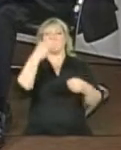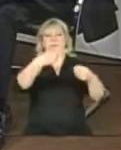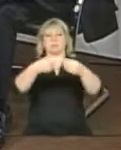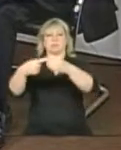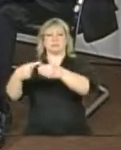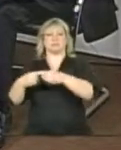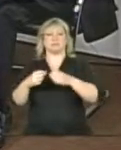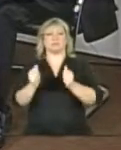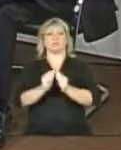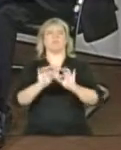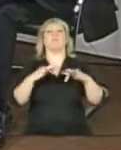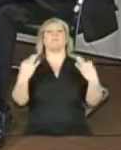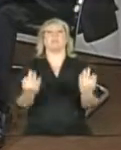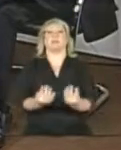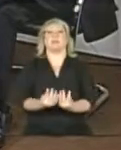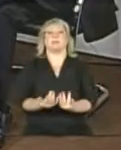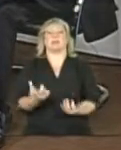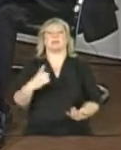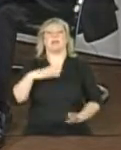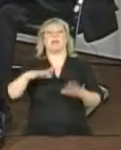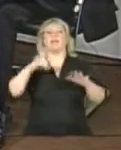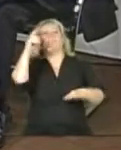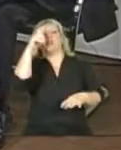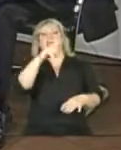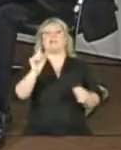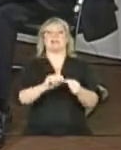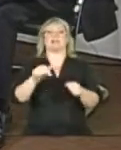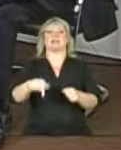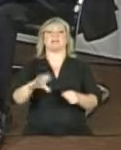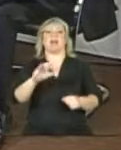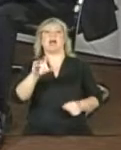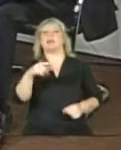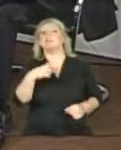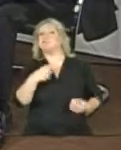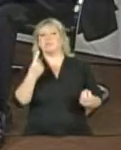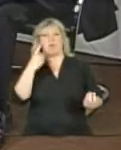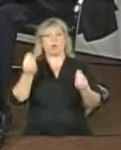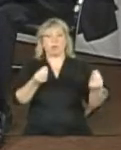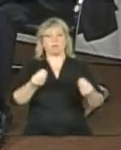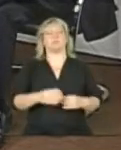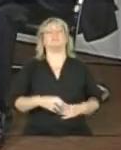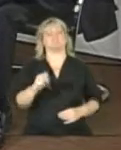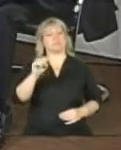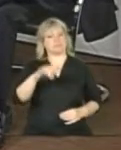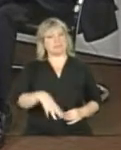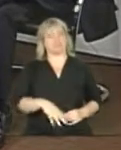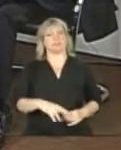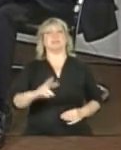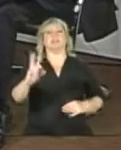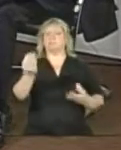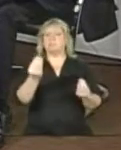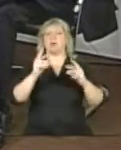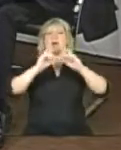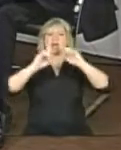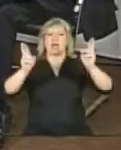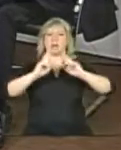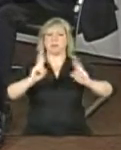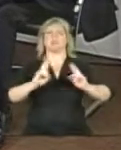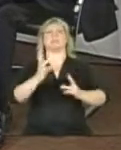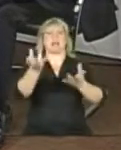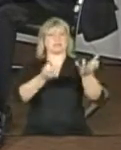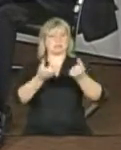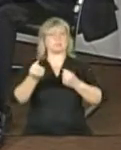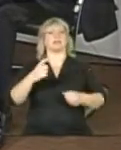as famílias as famílias também que tem tido dificuldades para fazer esses cadastros nós temos recebido várias reclamações nesse sentido e reforçando